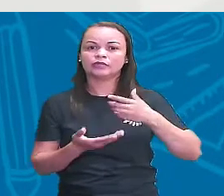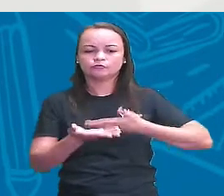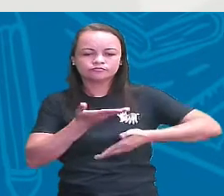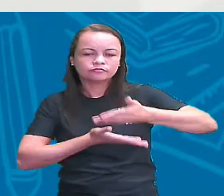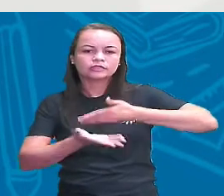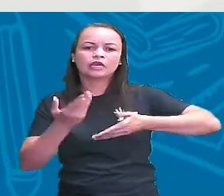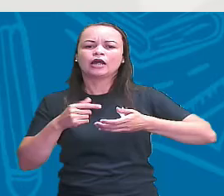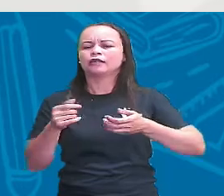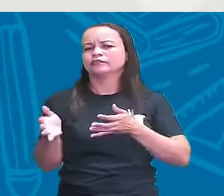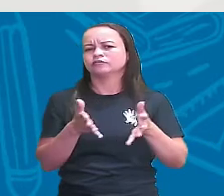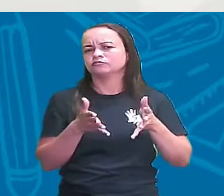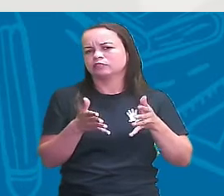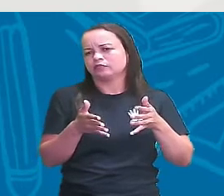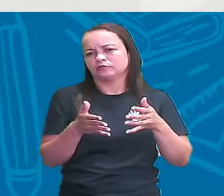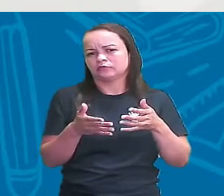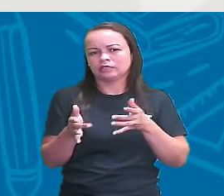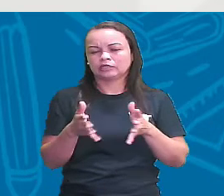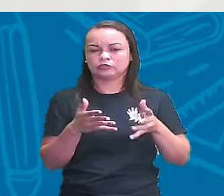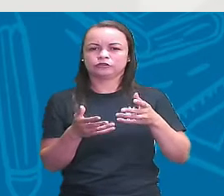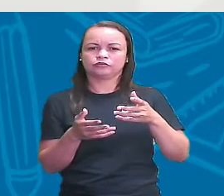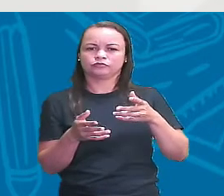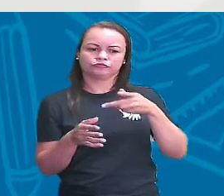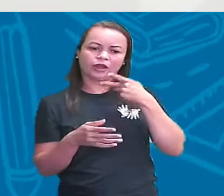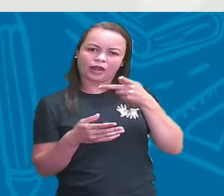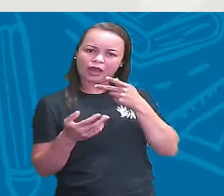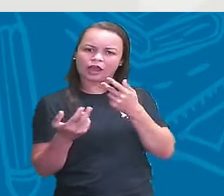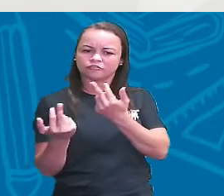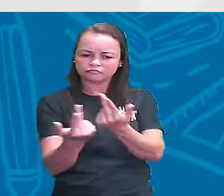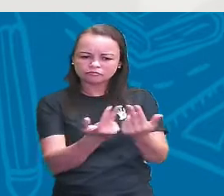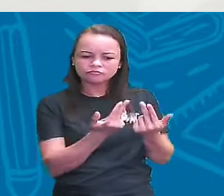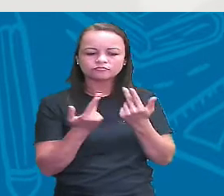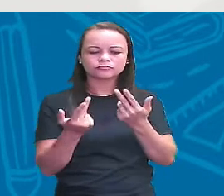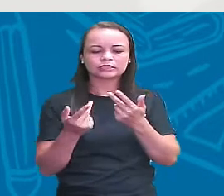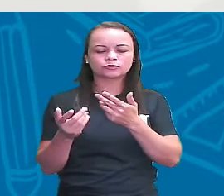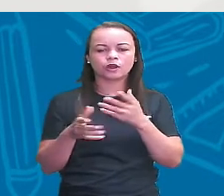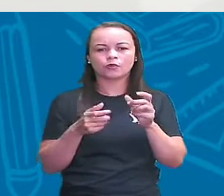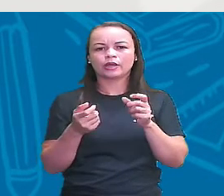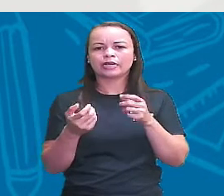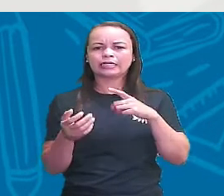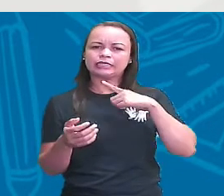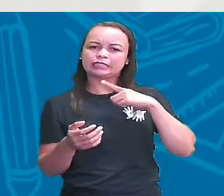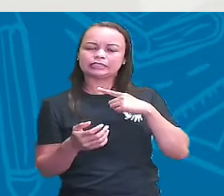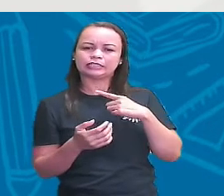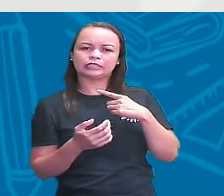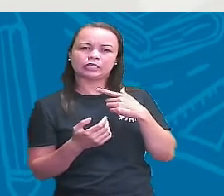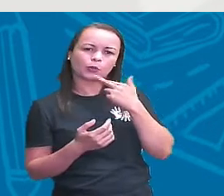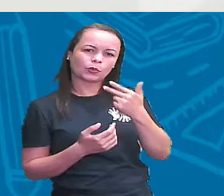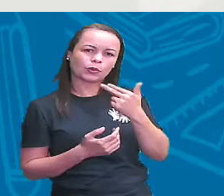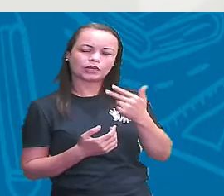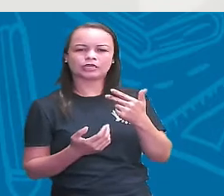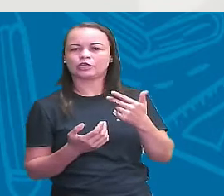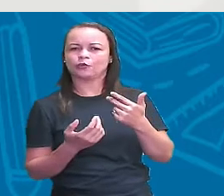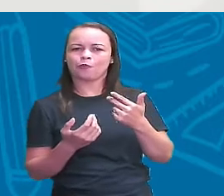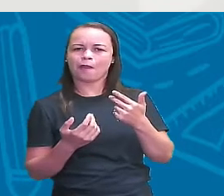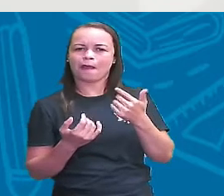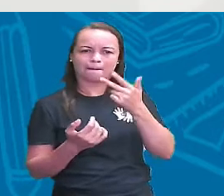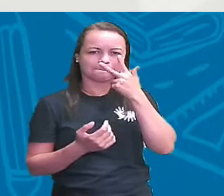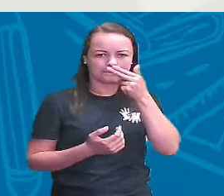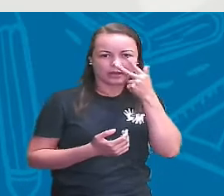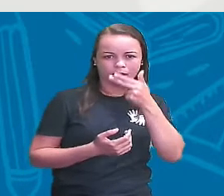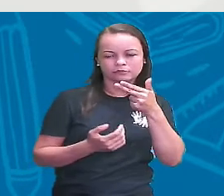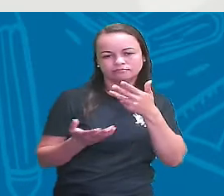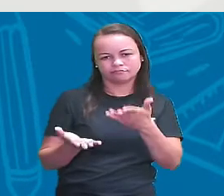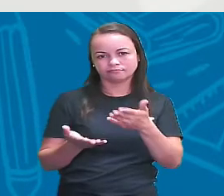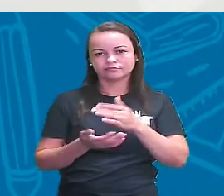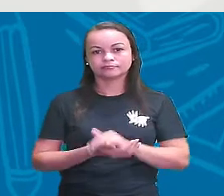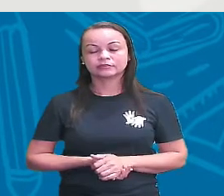mesmo dialeto, né? Dividiam a mesma língua, modificando, tinham línguas semelhantes, certo? Então, eles tinham aí